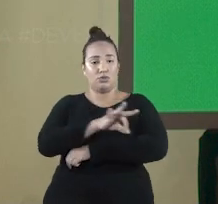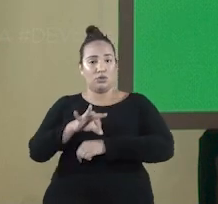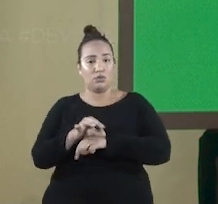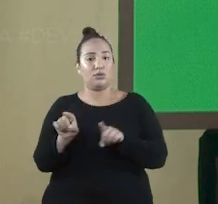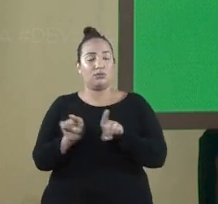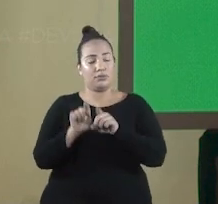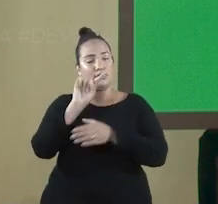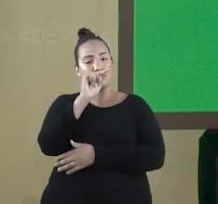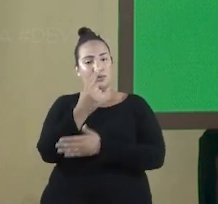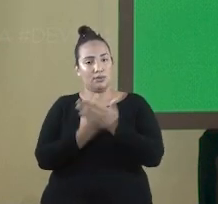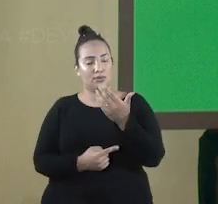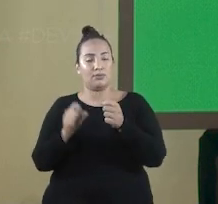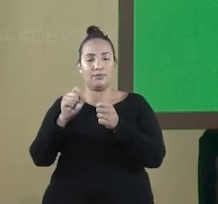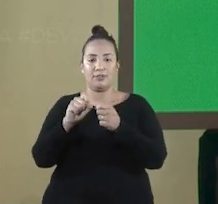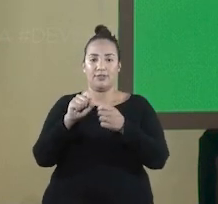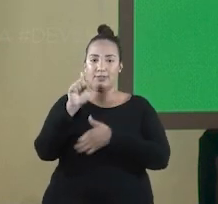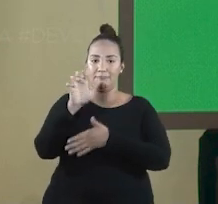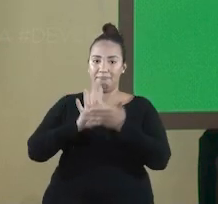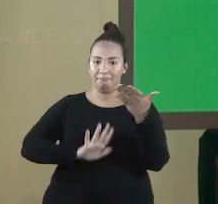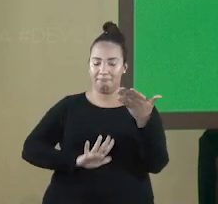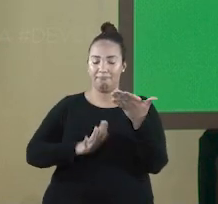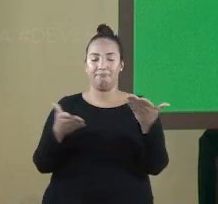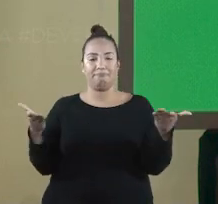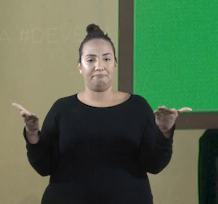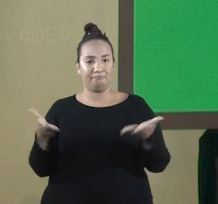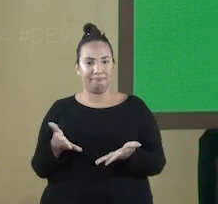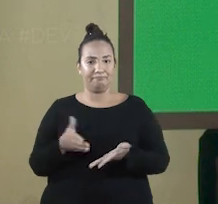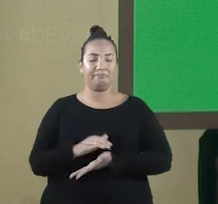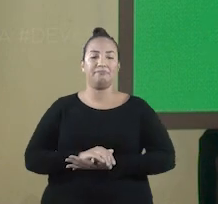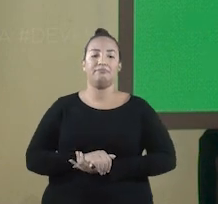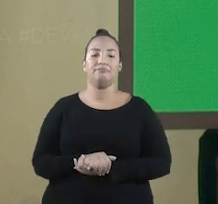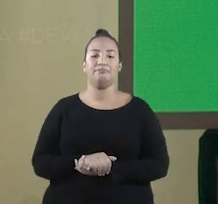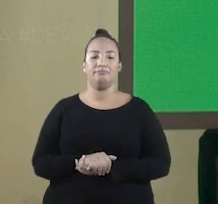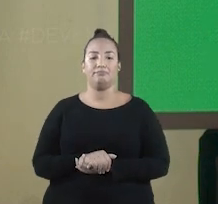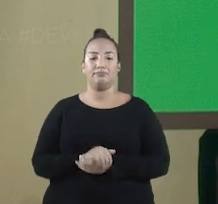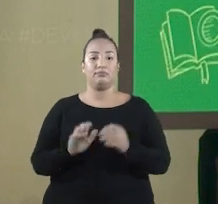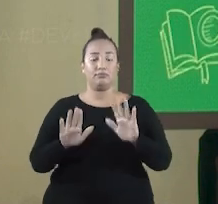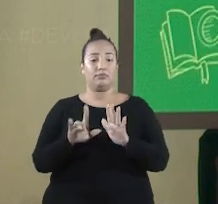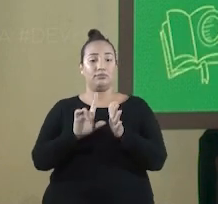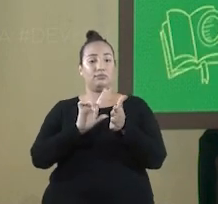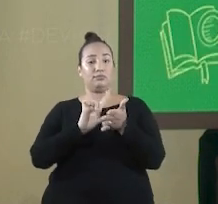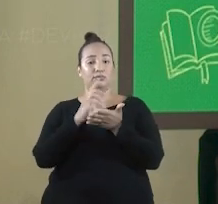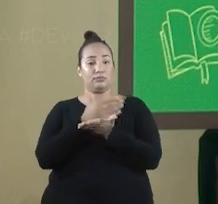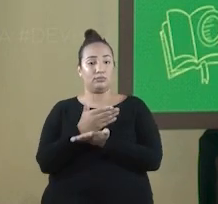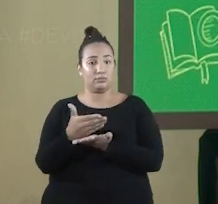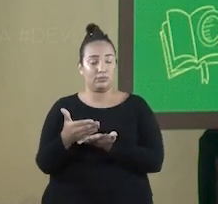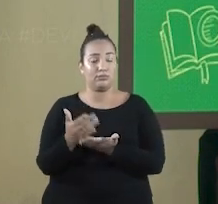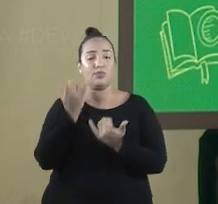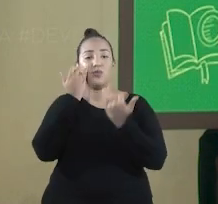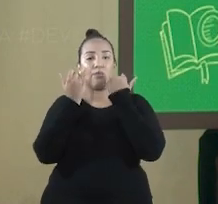régua e um caderno para poder realizar as atividades dessa aula. Mas antes de